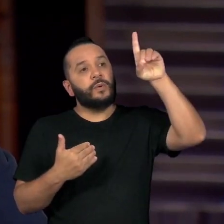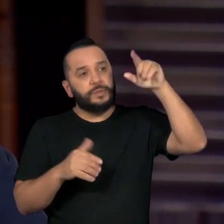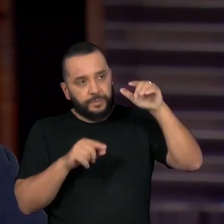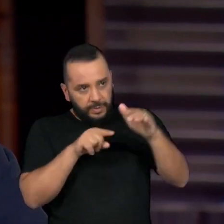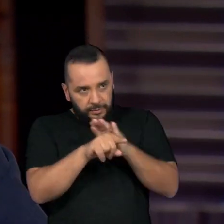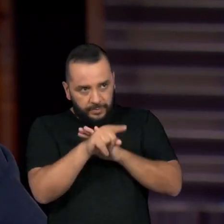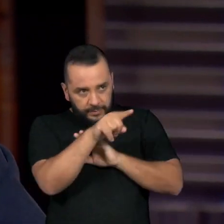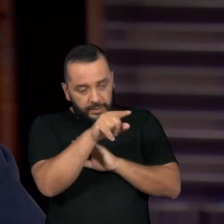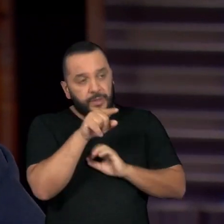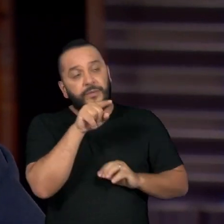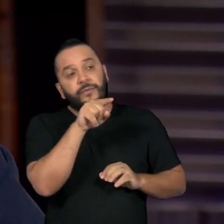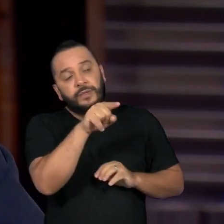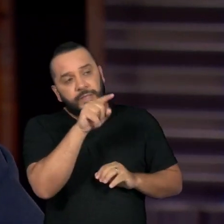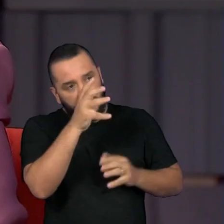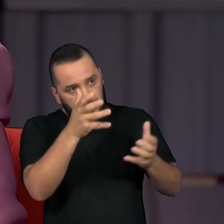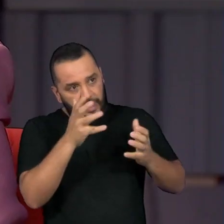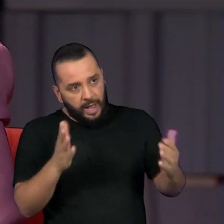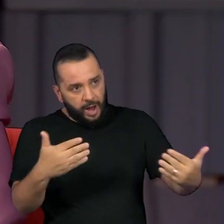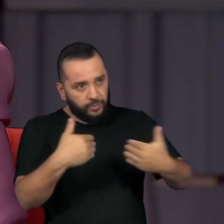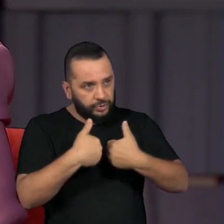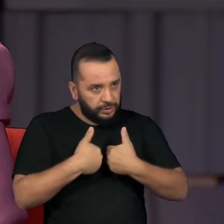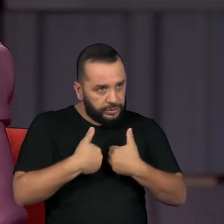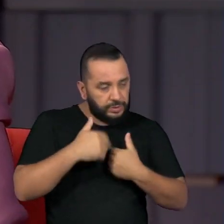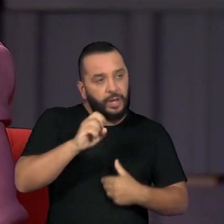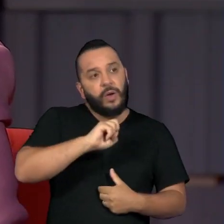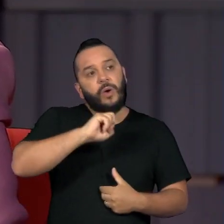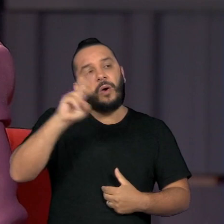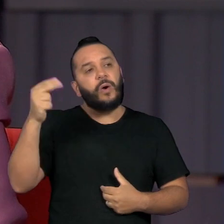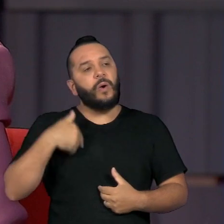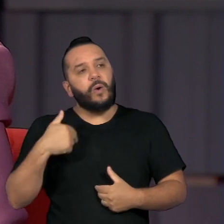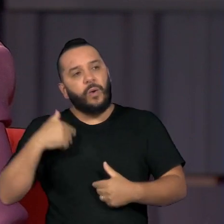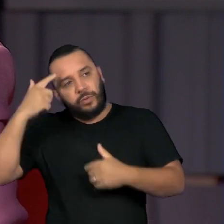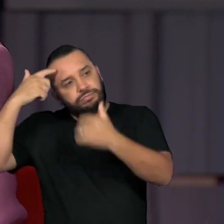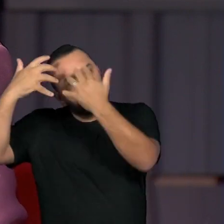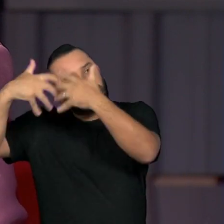autista ou neurotípica? Volta autista, com certeza,